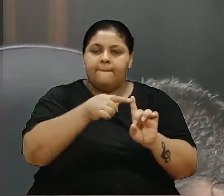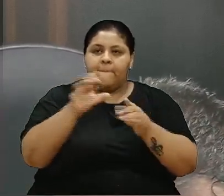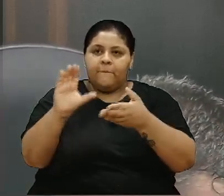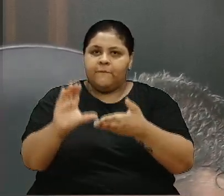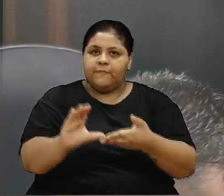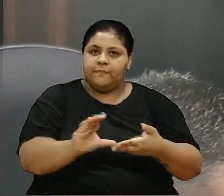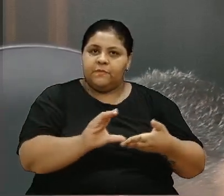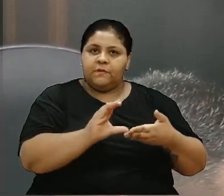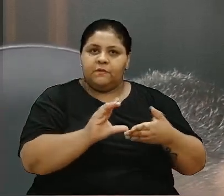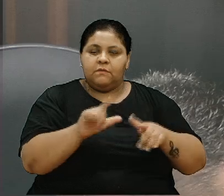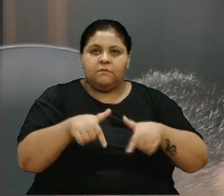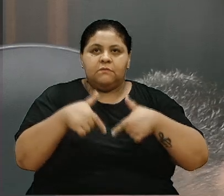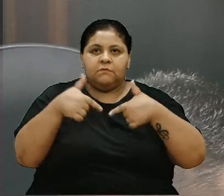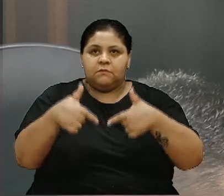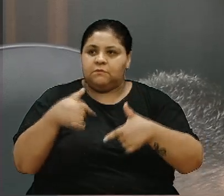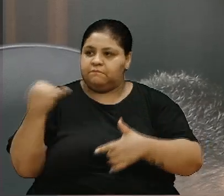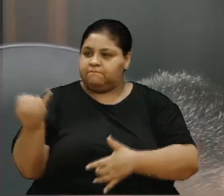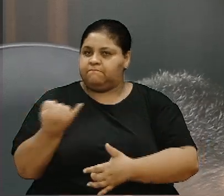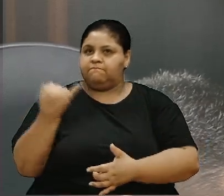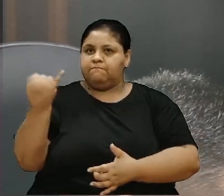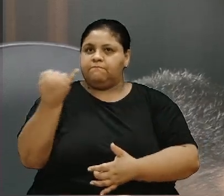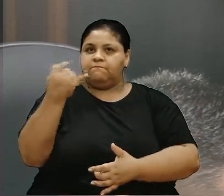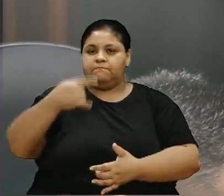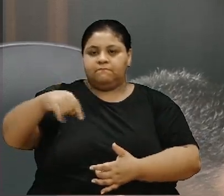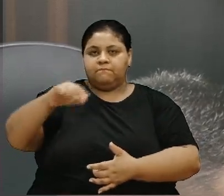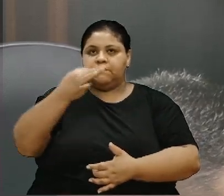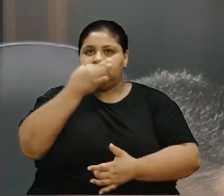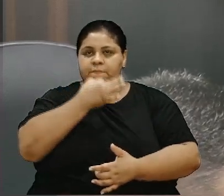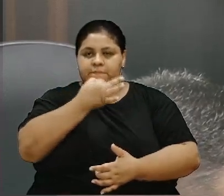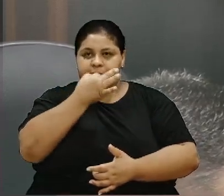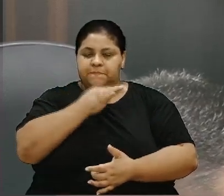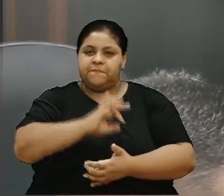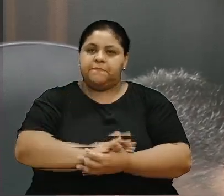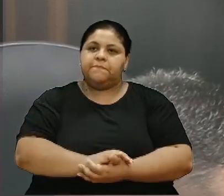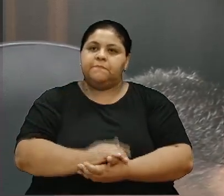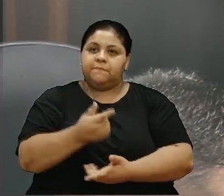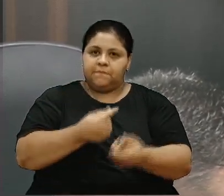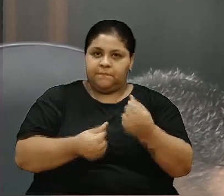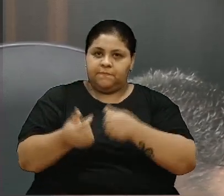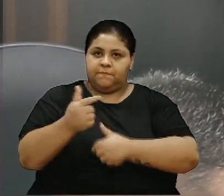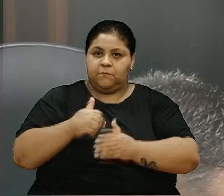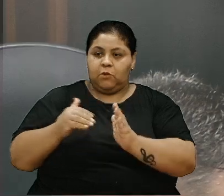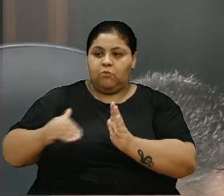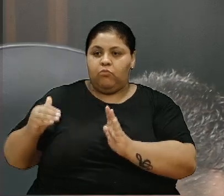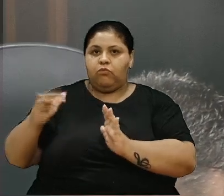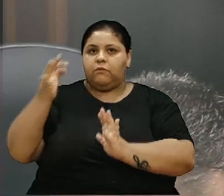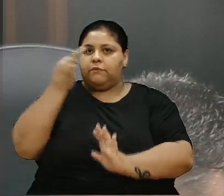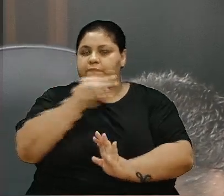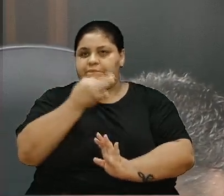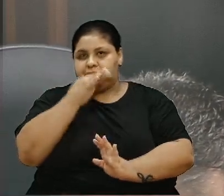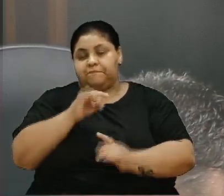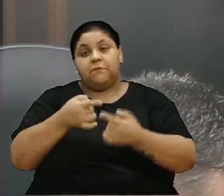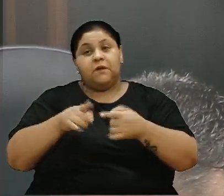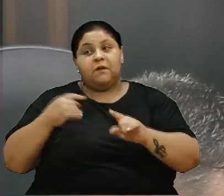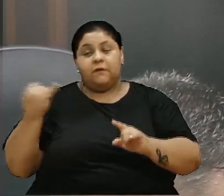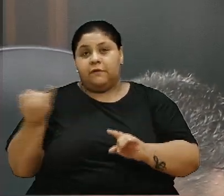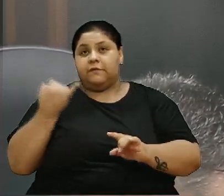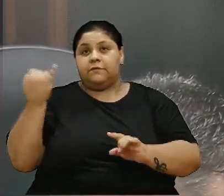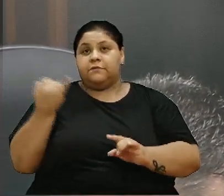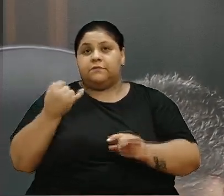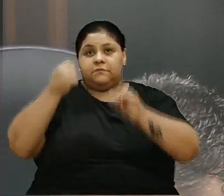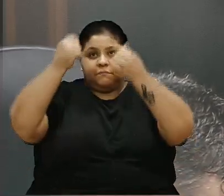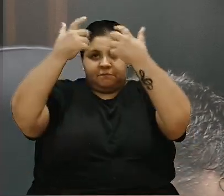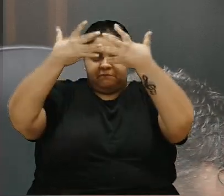financiar essas ações que são fundamentais para a nossa cidade, para a nossa economia e para o crescimento de Caxias. Mas é importante trazer